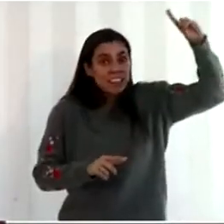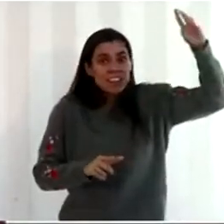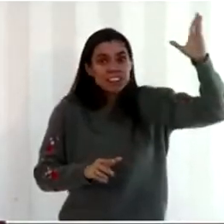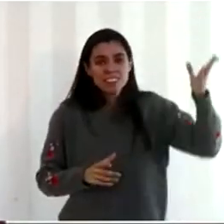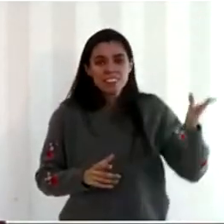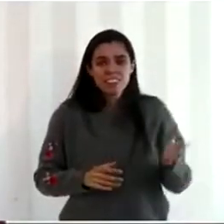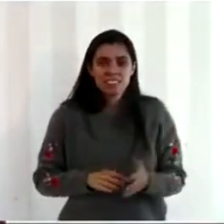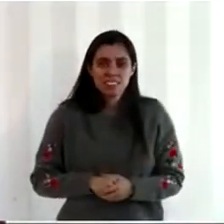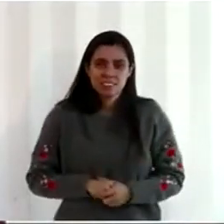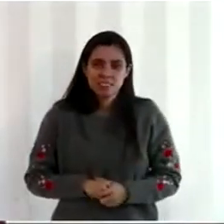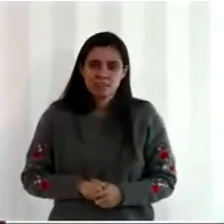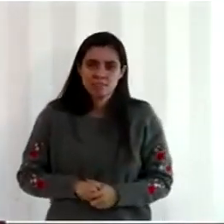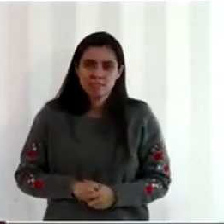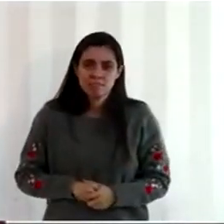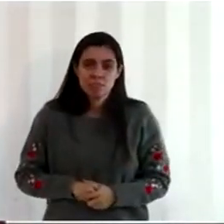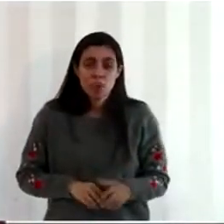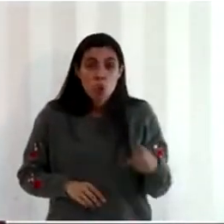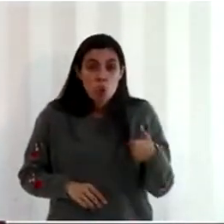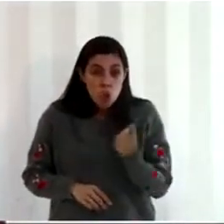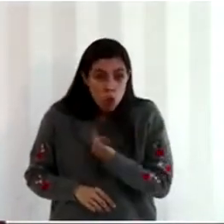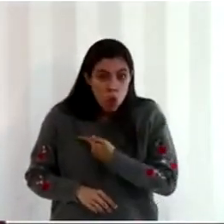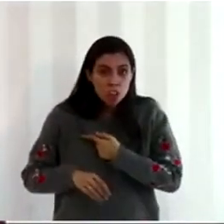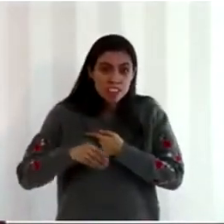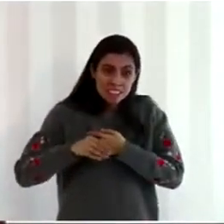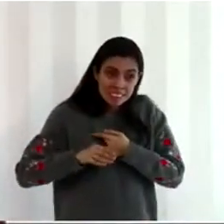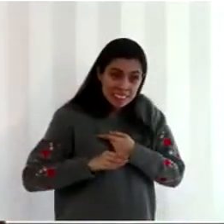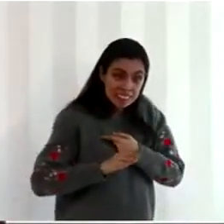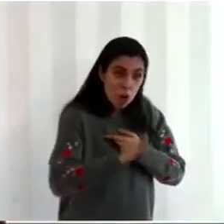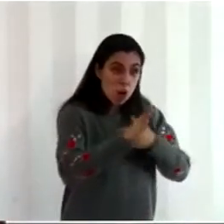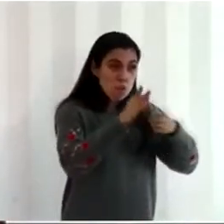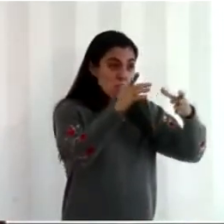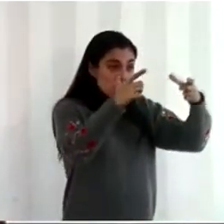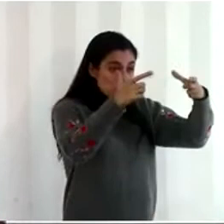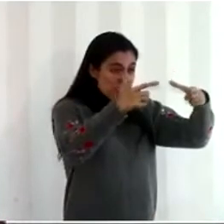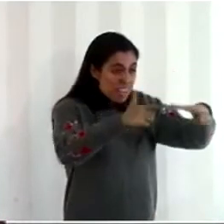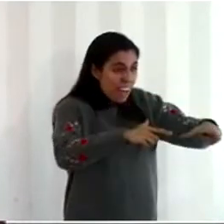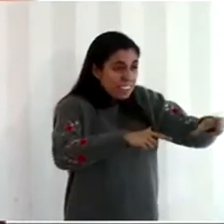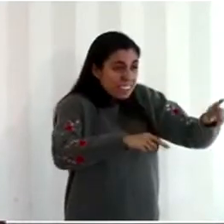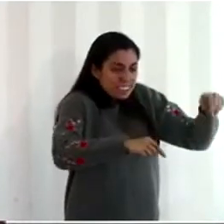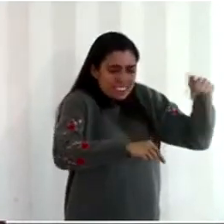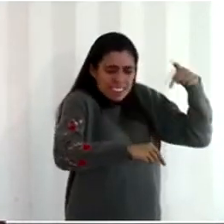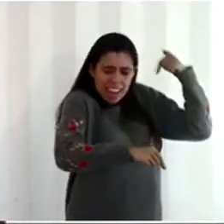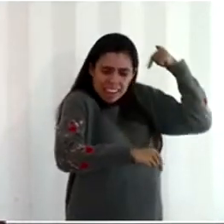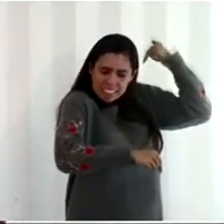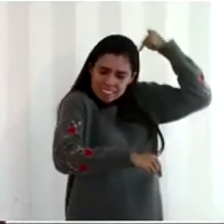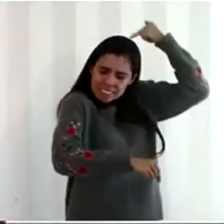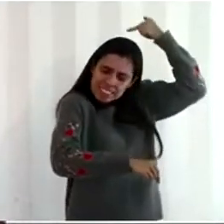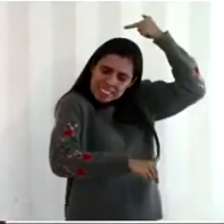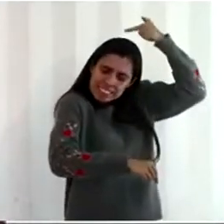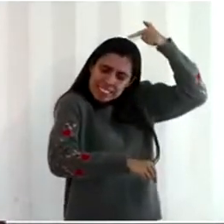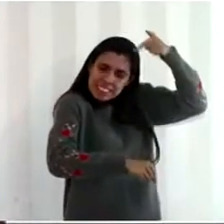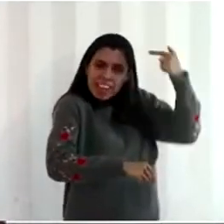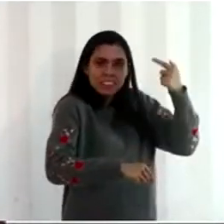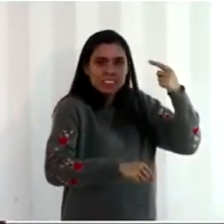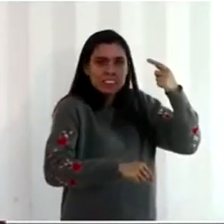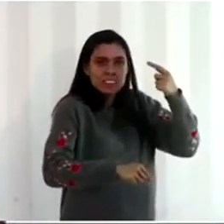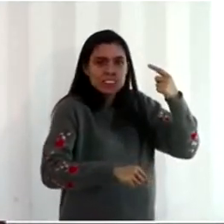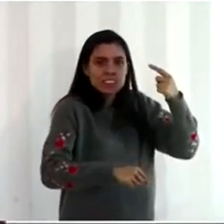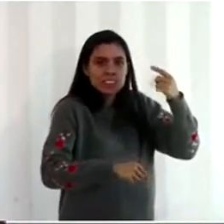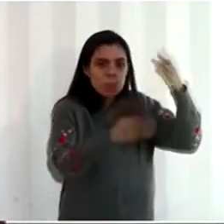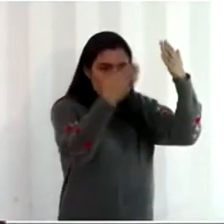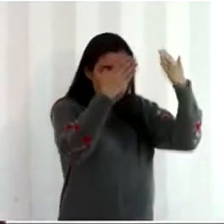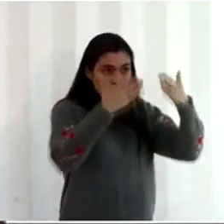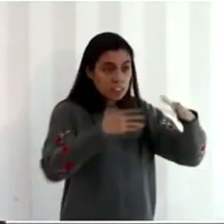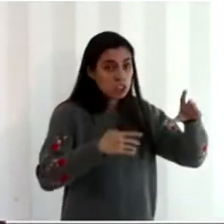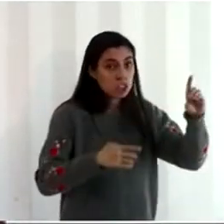Melquisedeque, eu adentro ao Santo dos Santos, eu canto, eu oro, eu choro, eu aprendo sobre ele. Mas sem santidade,